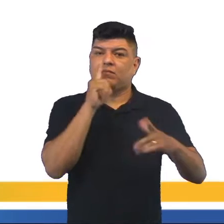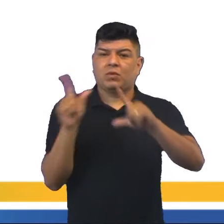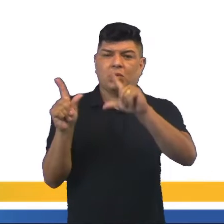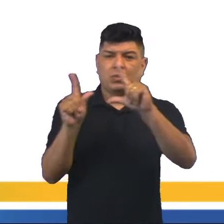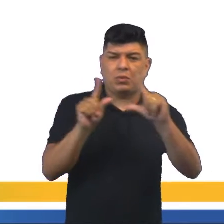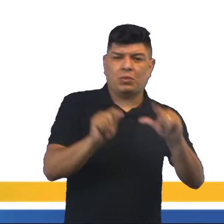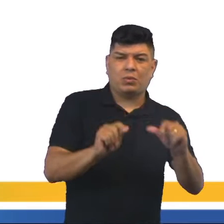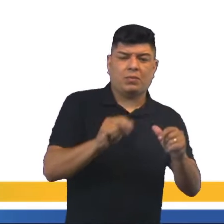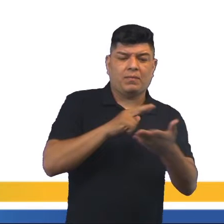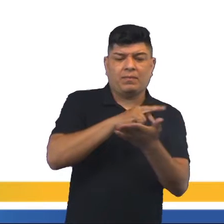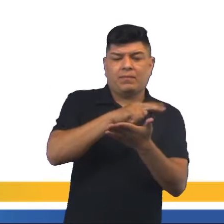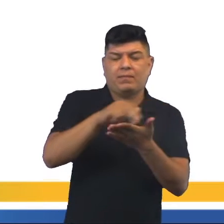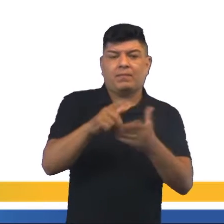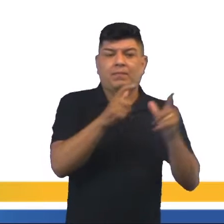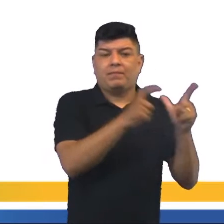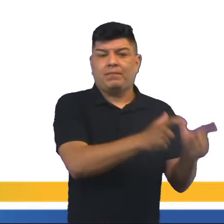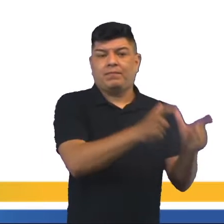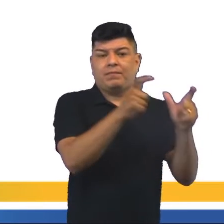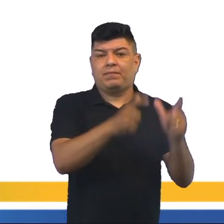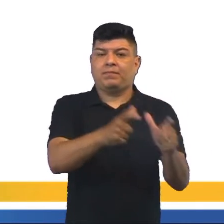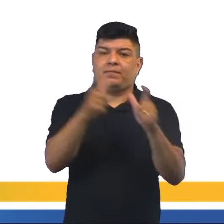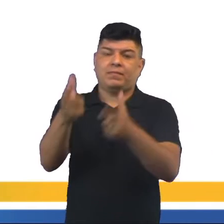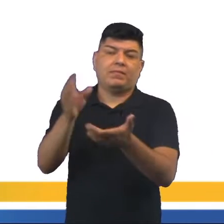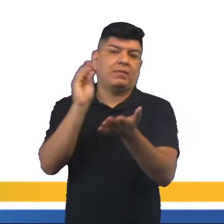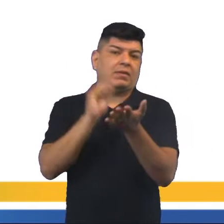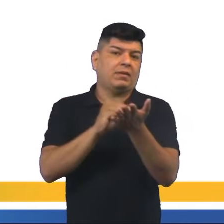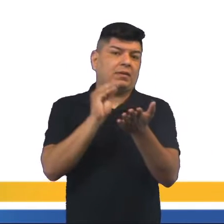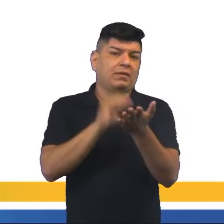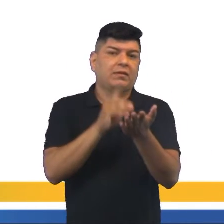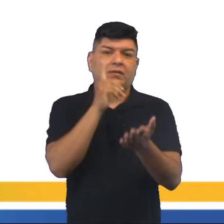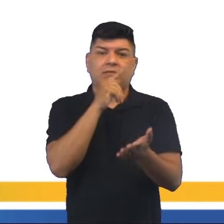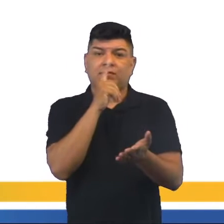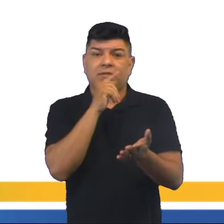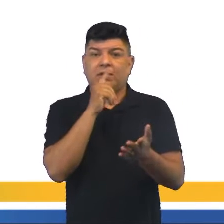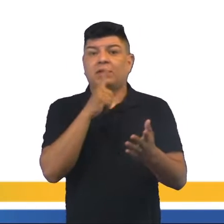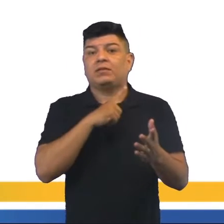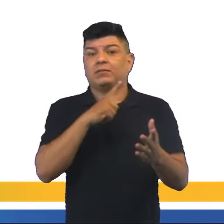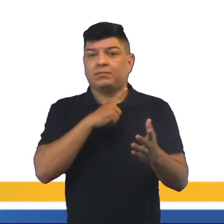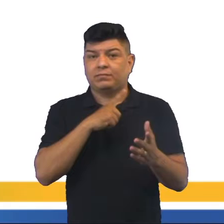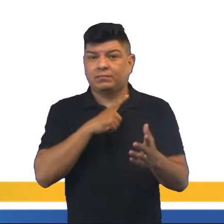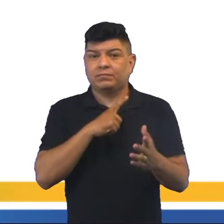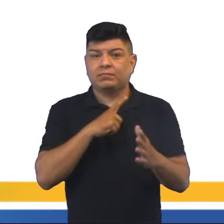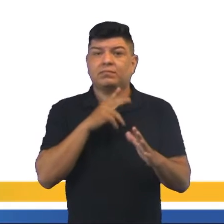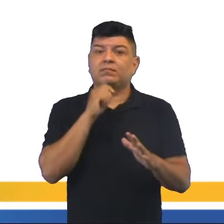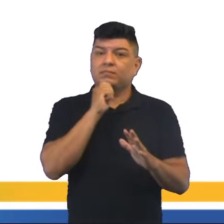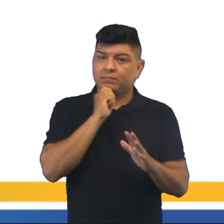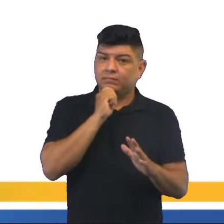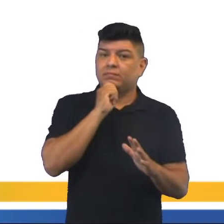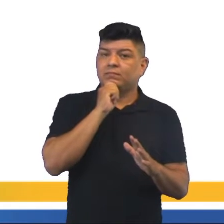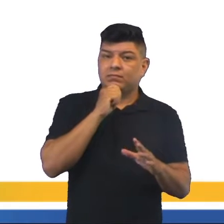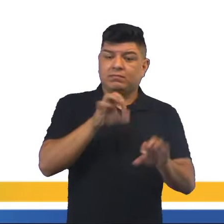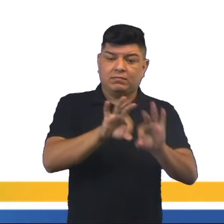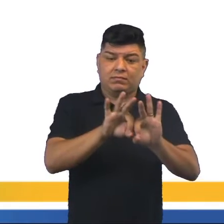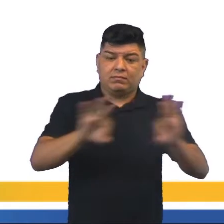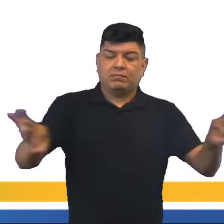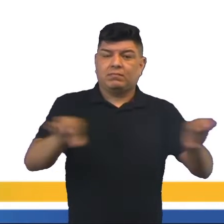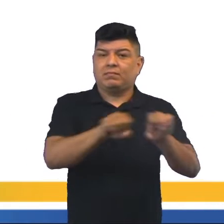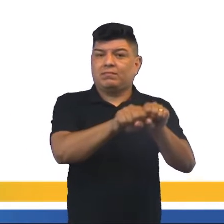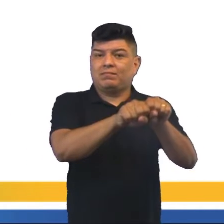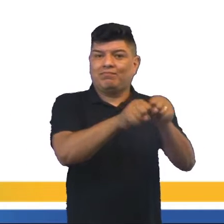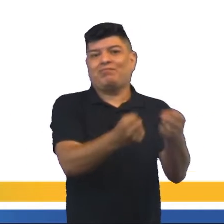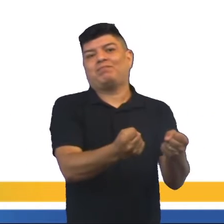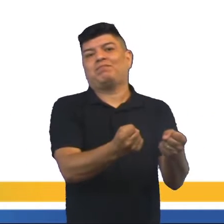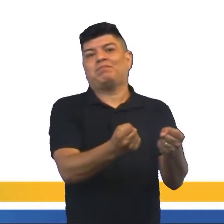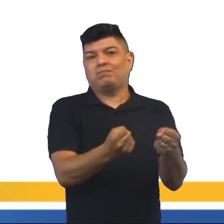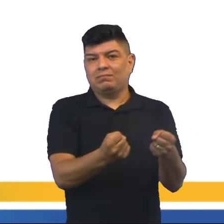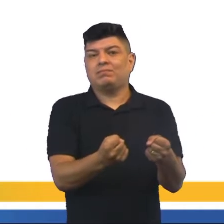vários bairros ficam sem o abastecimento de água. E a gente sabe que os locais onde há o abastecimento ainda há essa questão de canos estourados, ainda há a